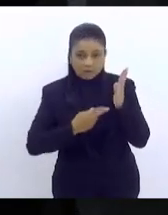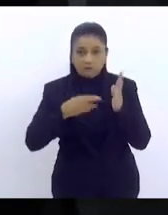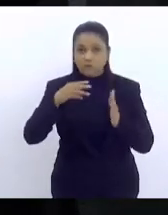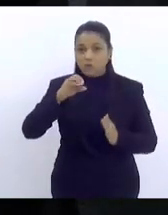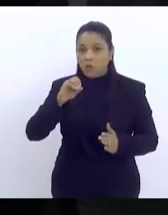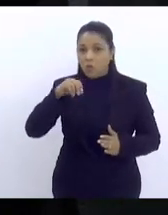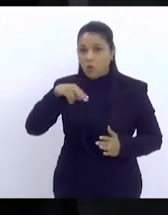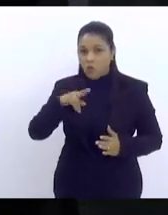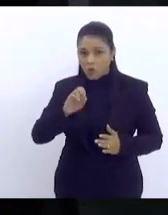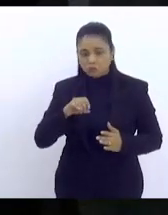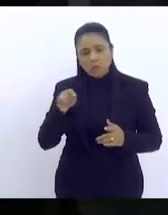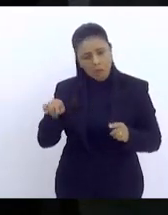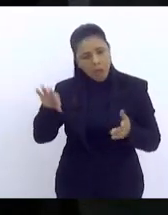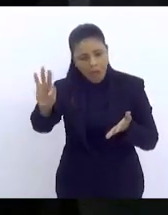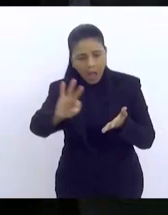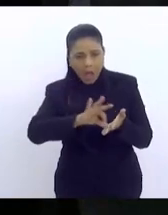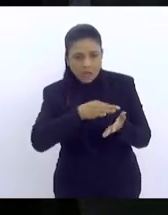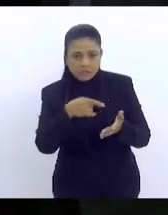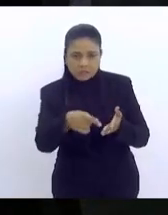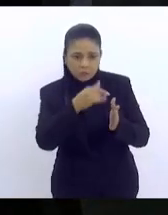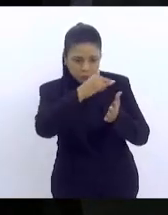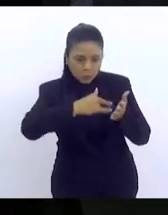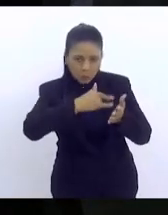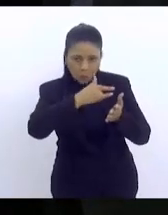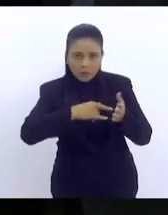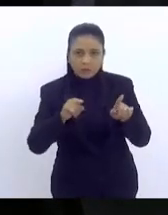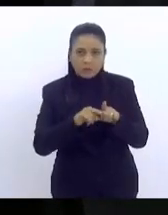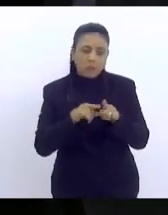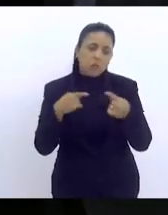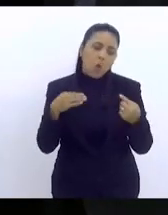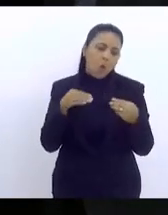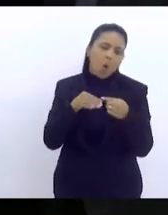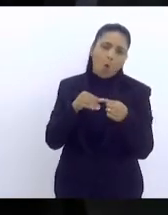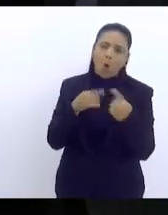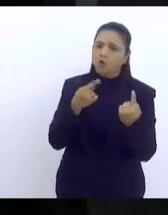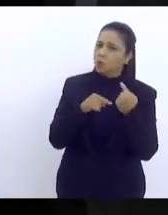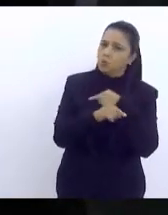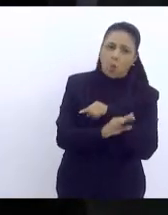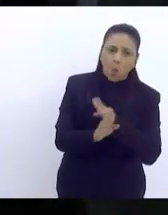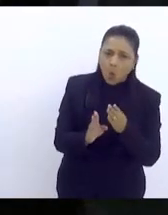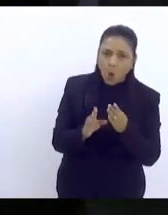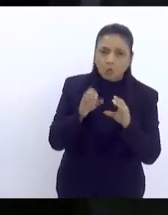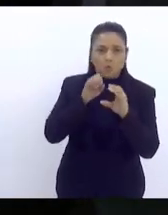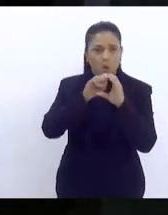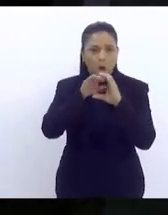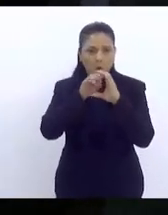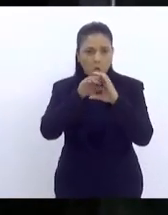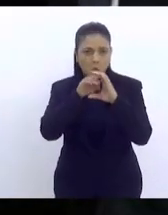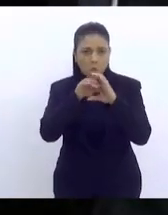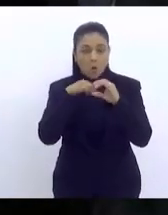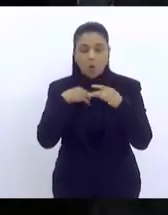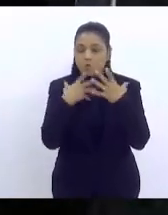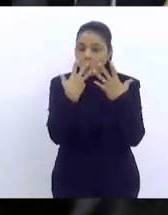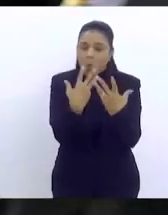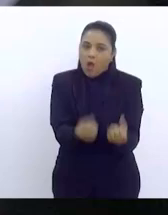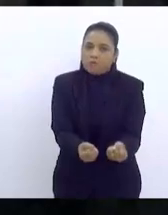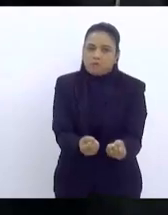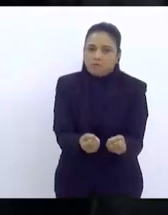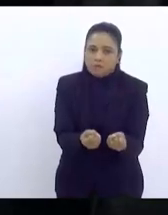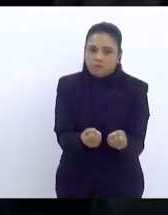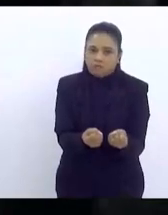e dependentemente eu concordar com a Rede Globo ou não eu não posso ser favorável que